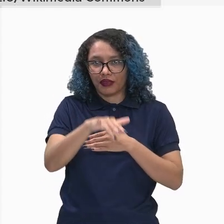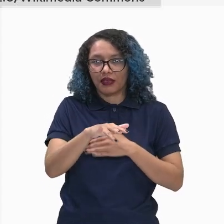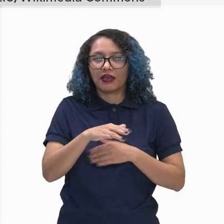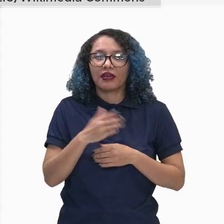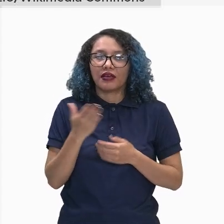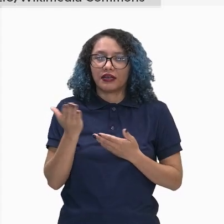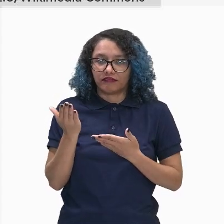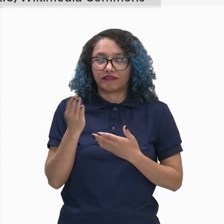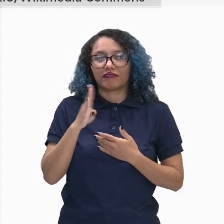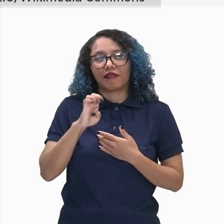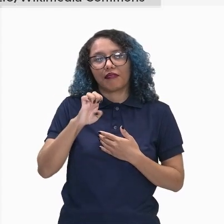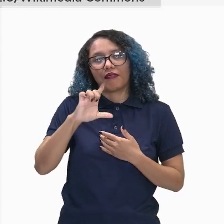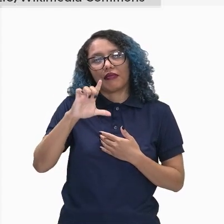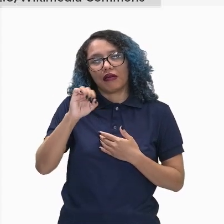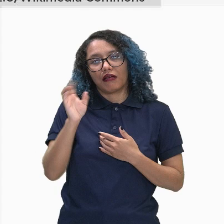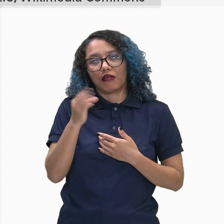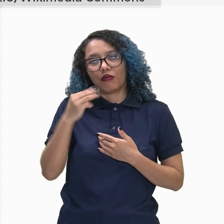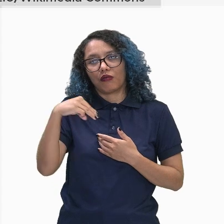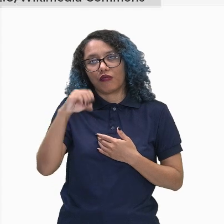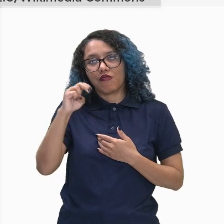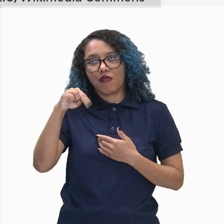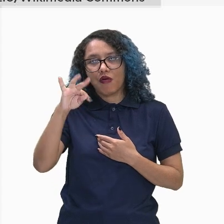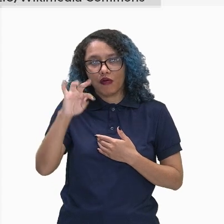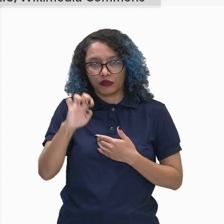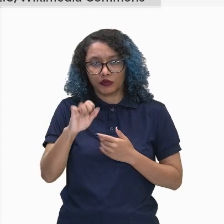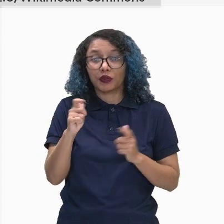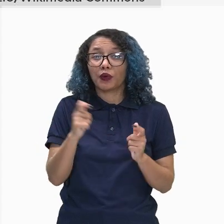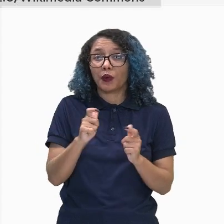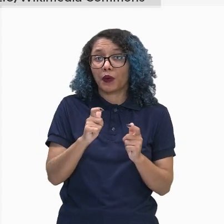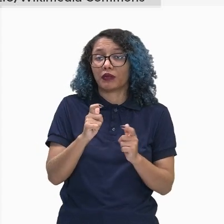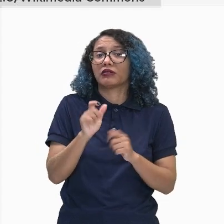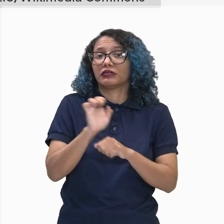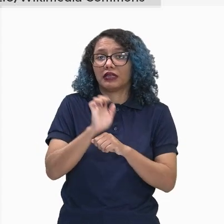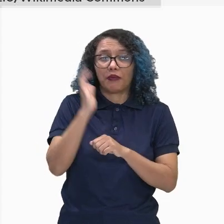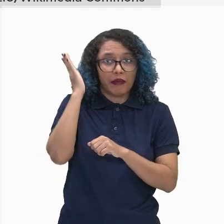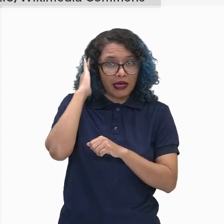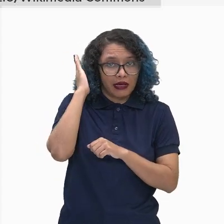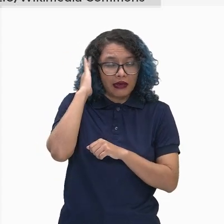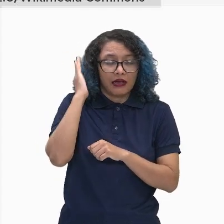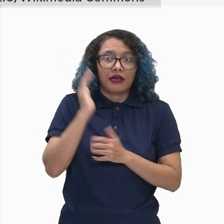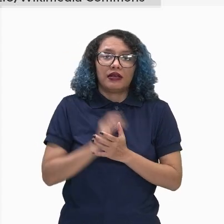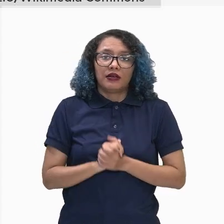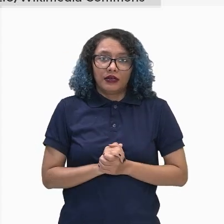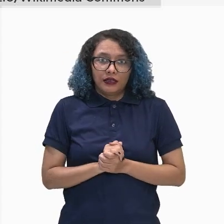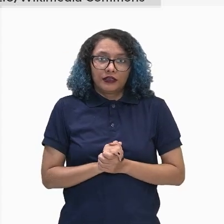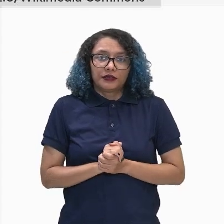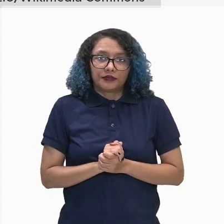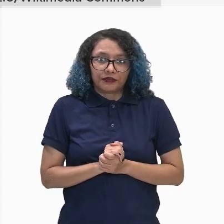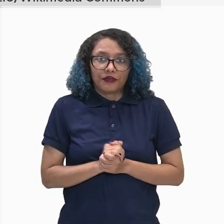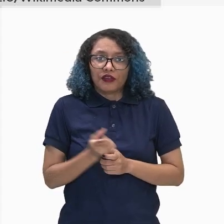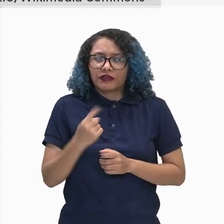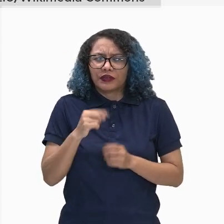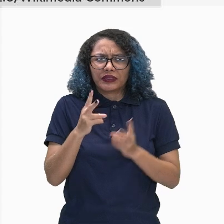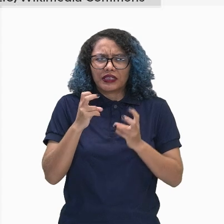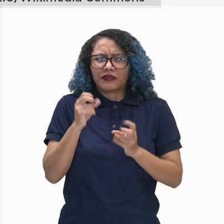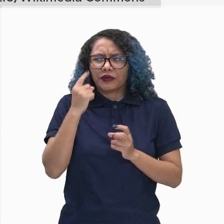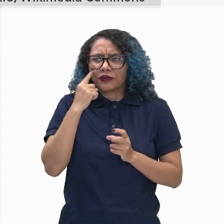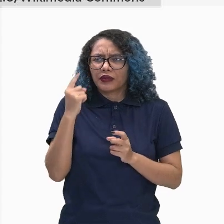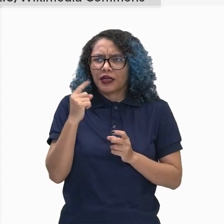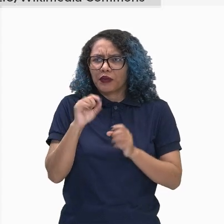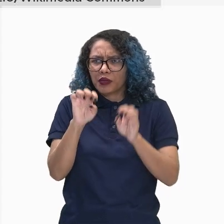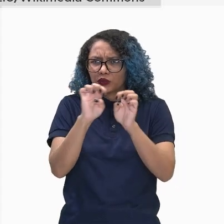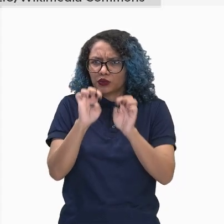caso aí a usina hidrelétrica de Belo Monte, que está localizada no Pará. Você percebe aí que existe uma estrutura